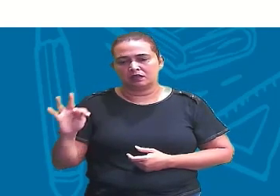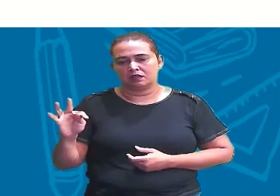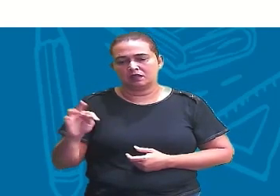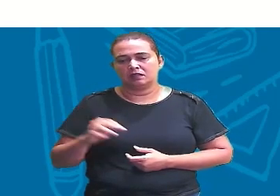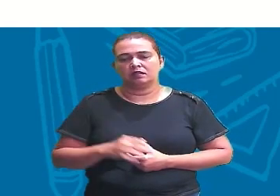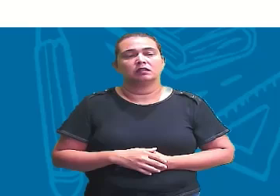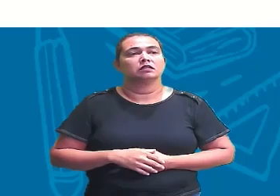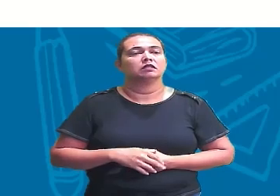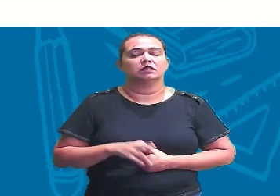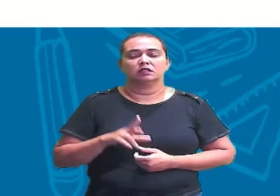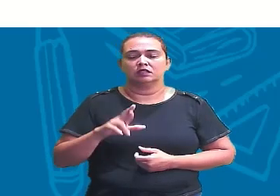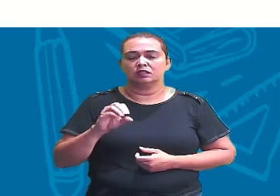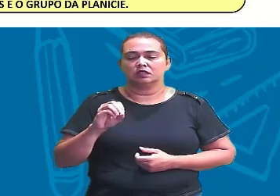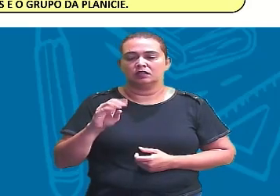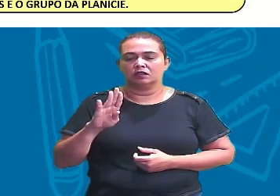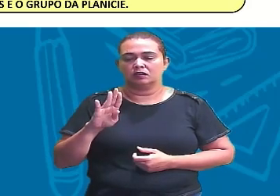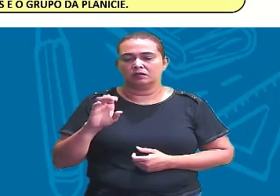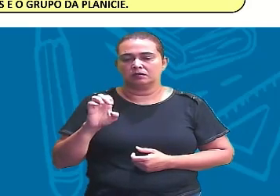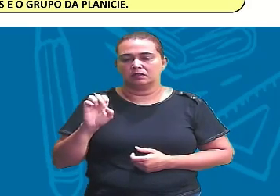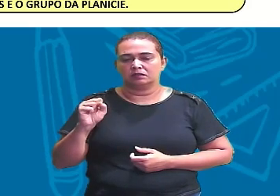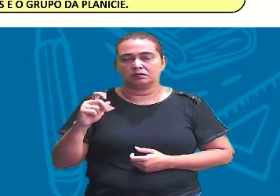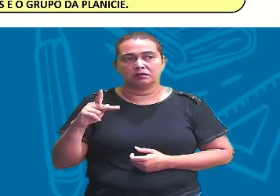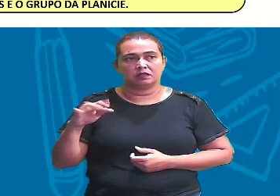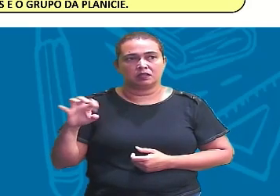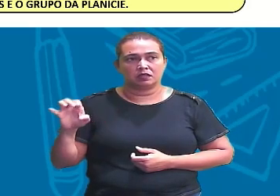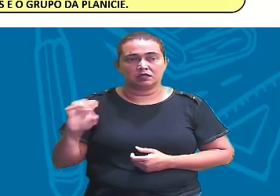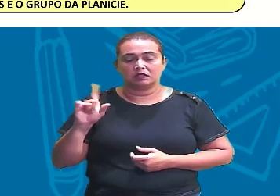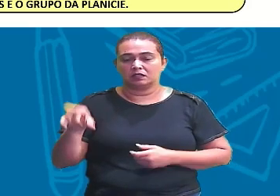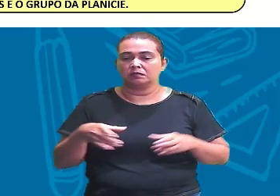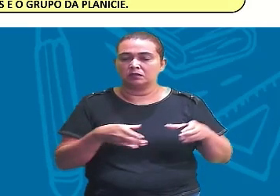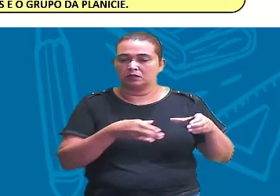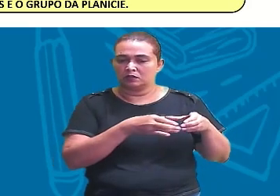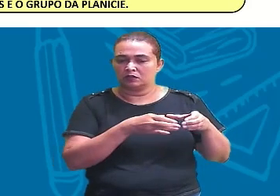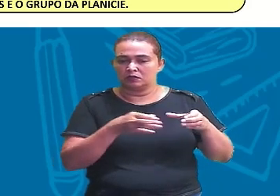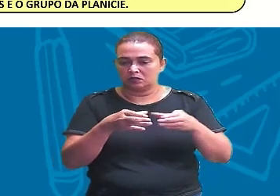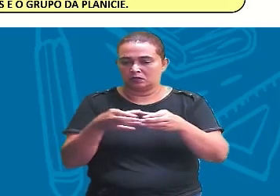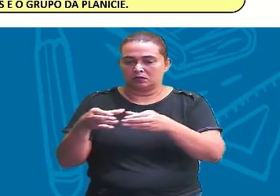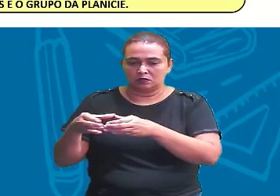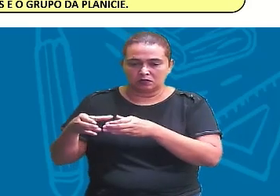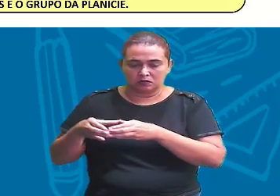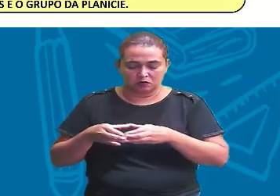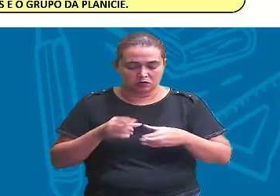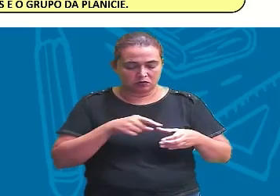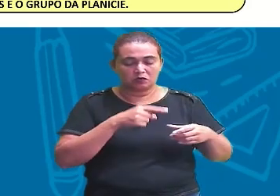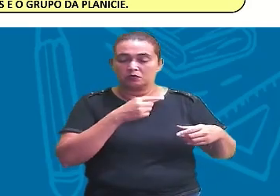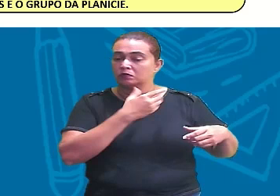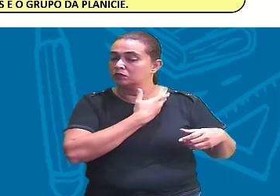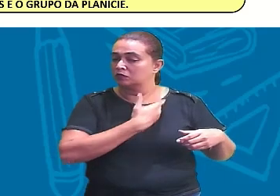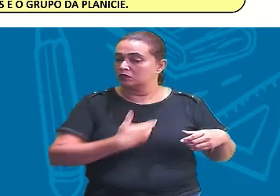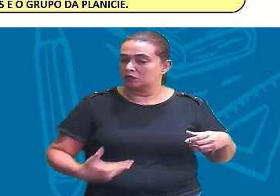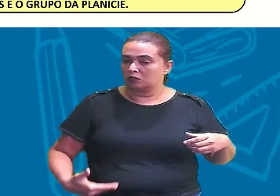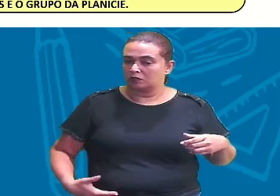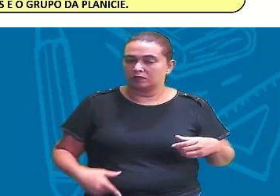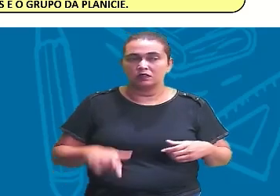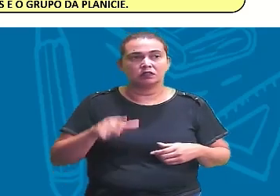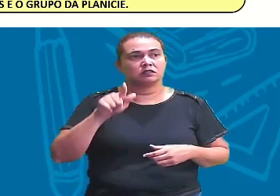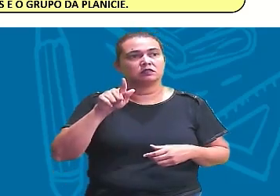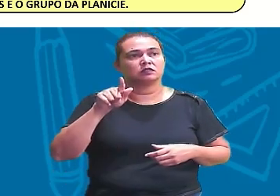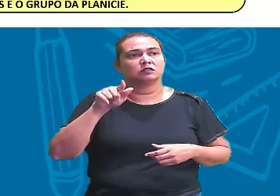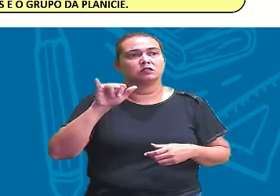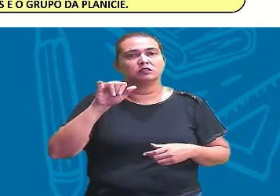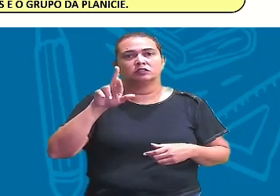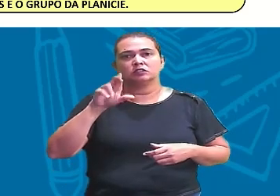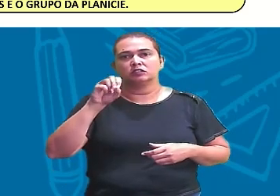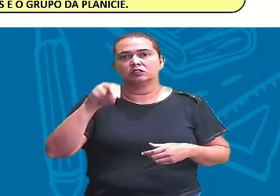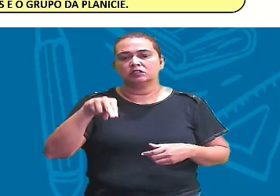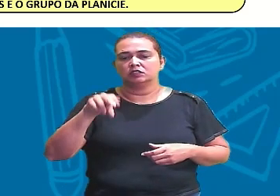Nós vamos ter o partido que nós chamamos de girondinos, tá? Que representavam basicamente a alta